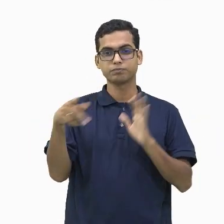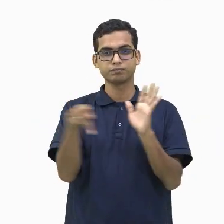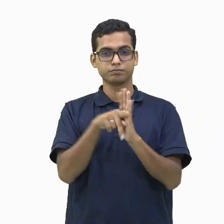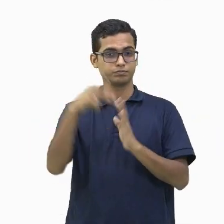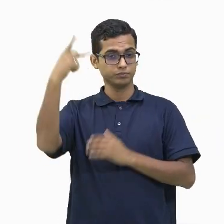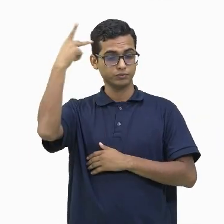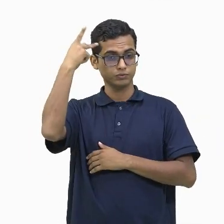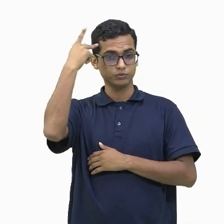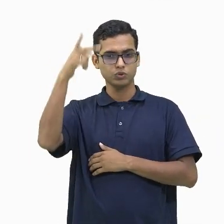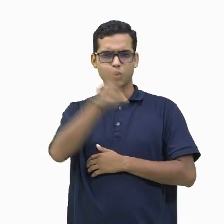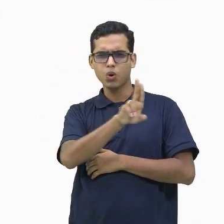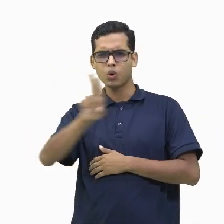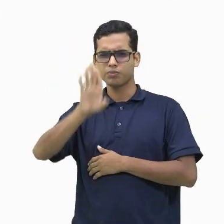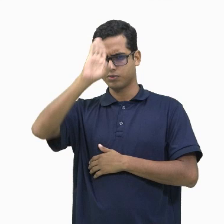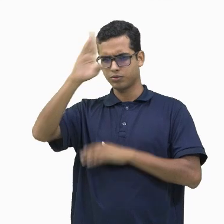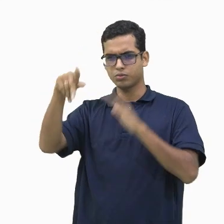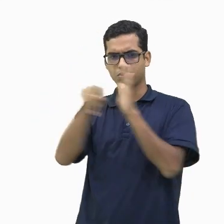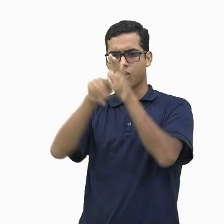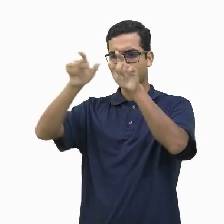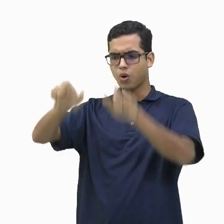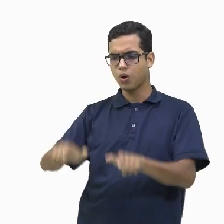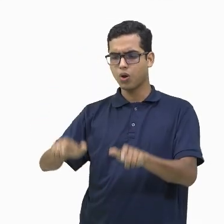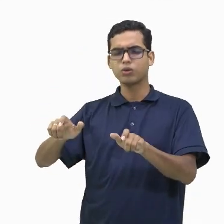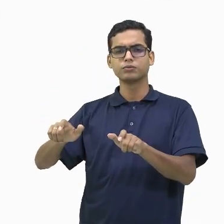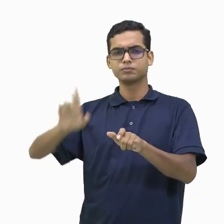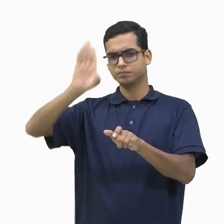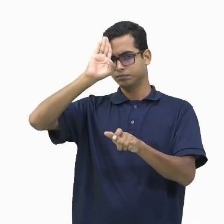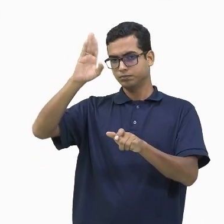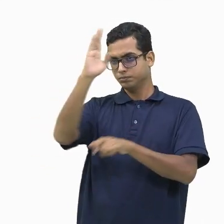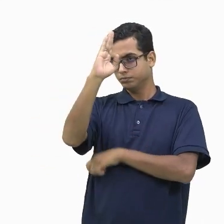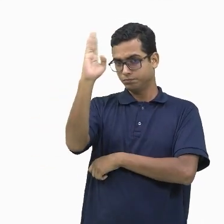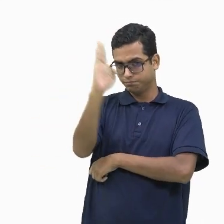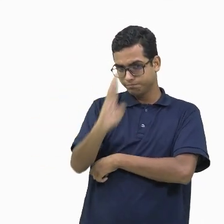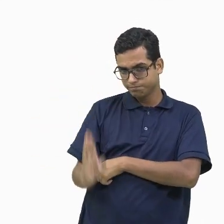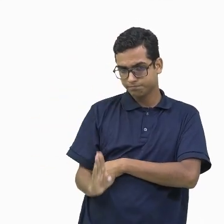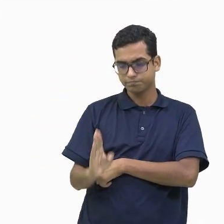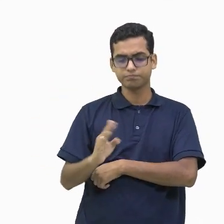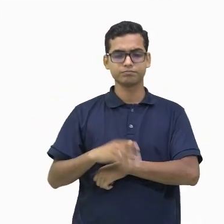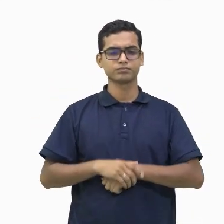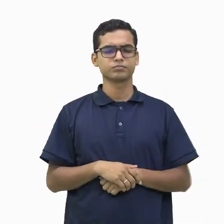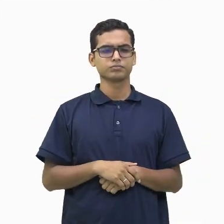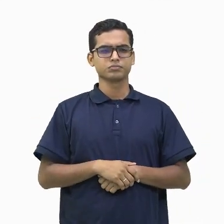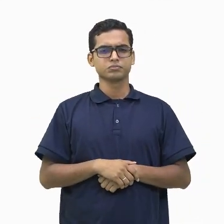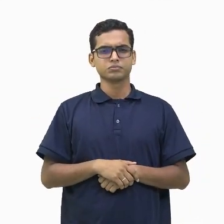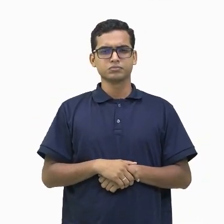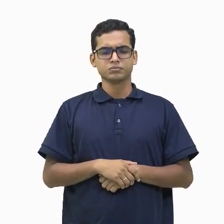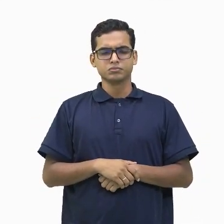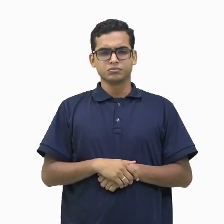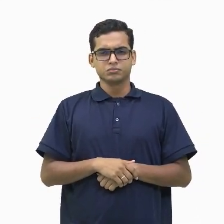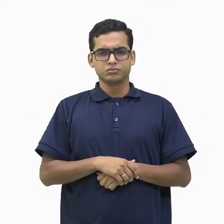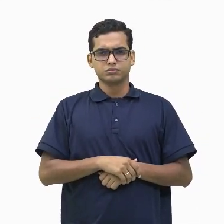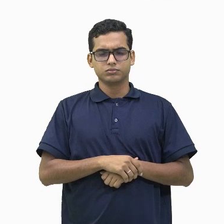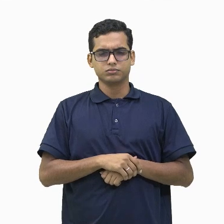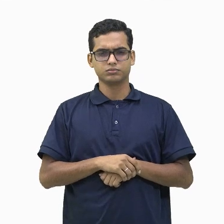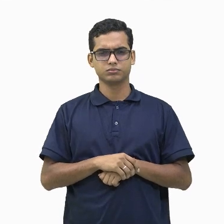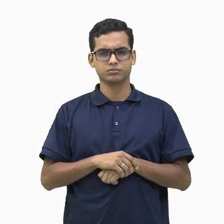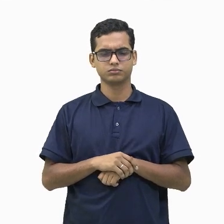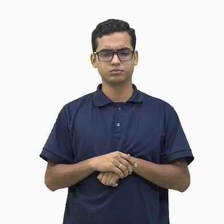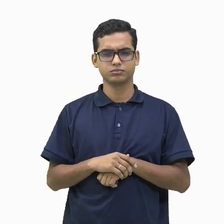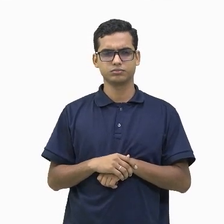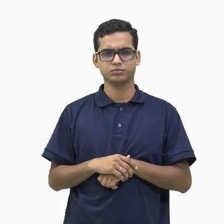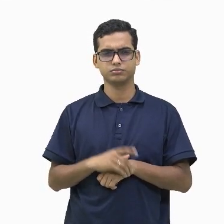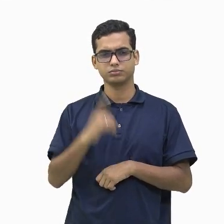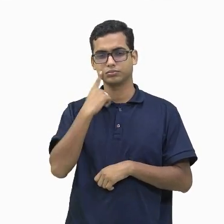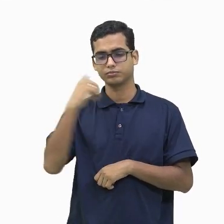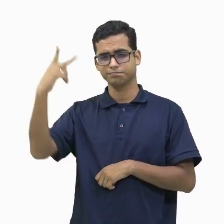principal cidade do Brasil. Então, a expressão São Paulo pode denominar para nós e nos dar